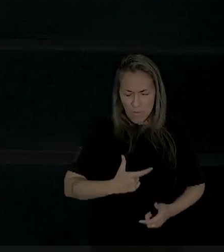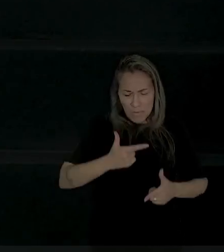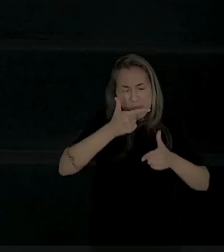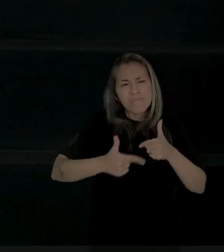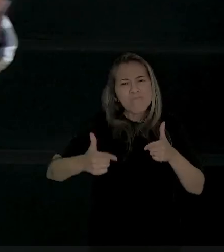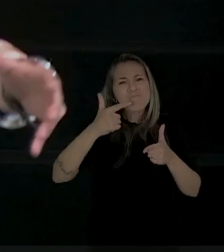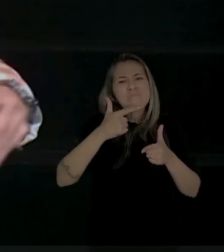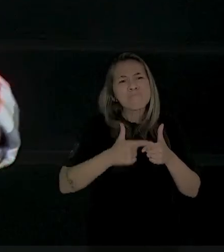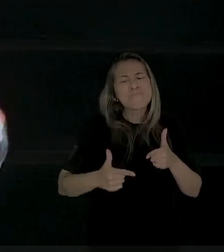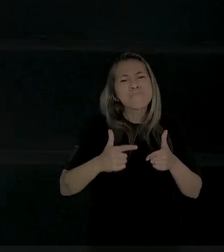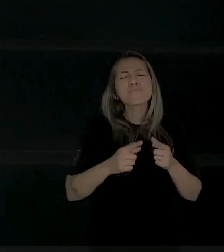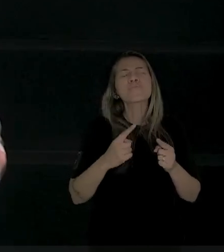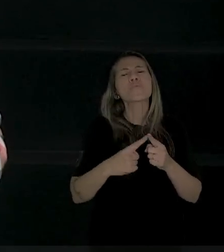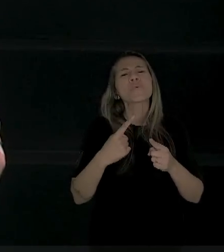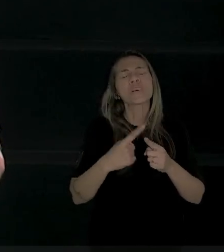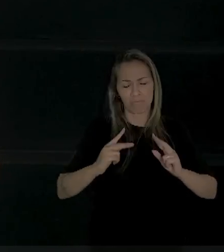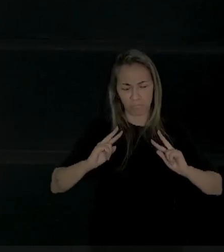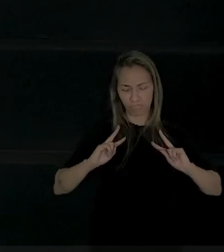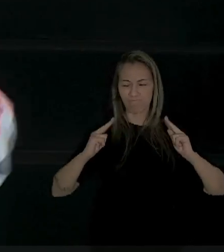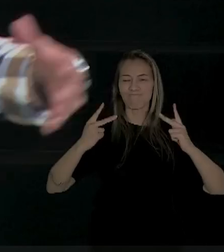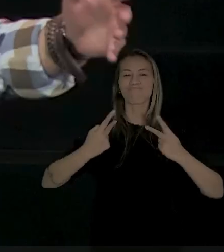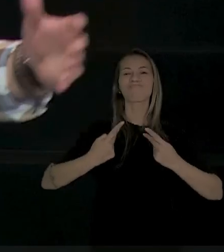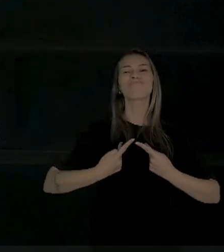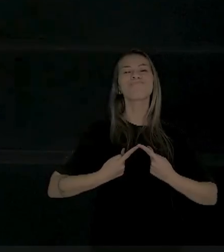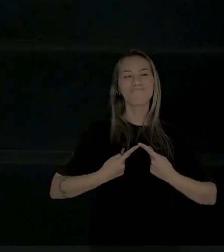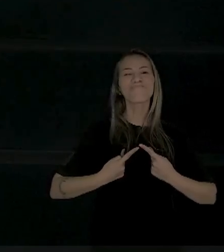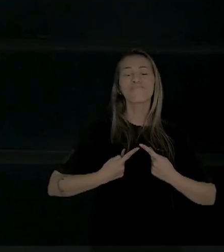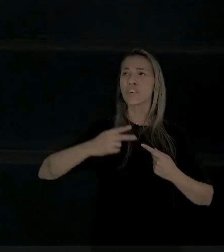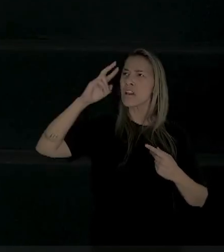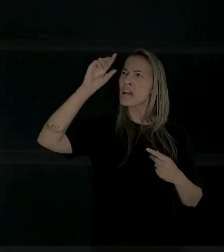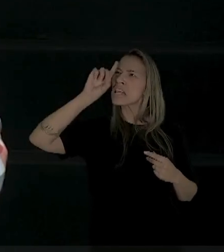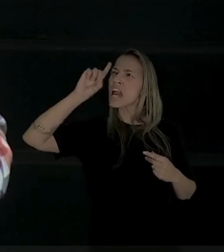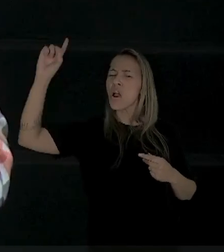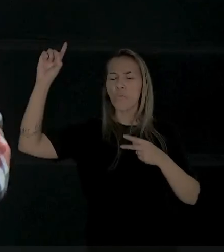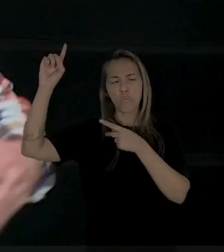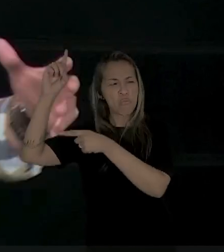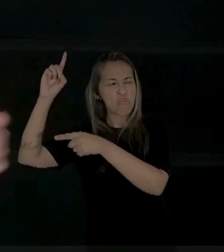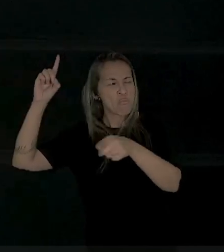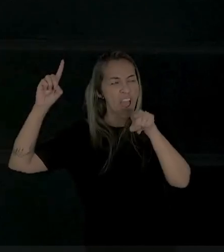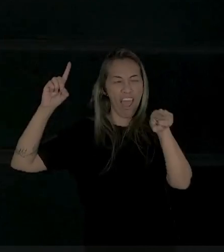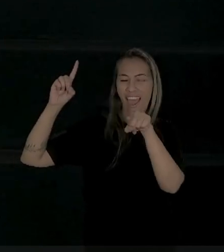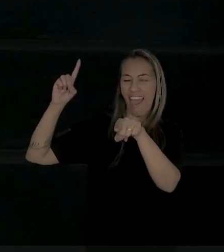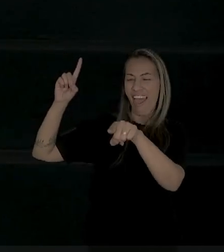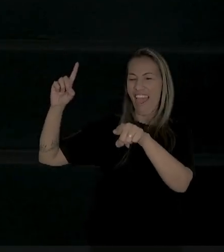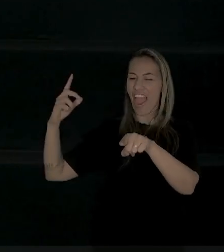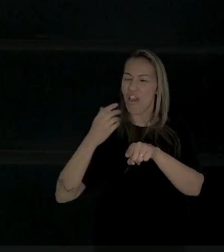quando a gente é apenas humano. Deus não procura heróis. Quem procura heróis é o